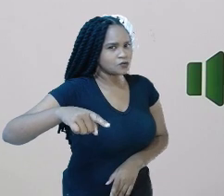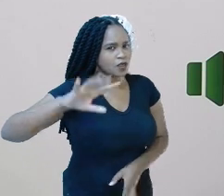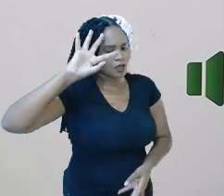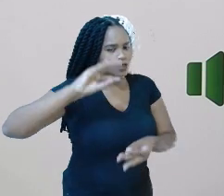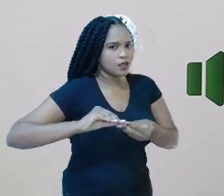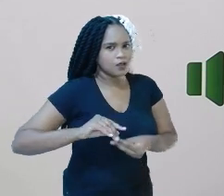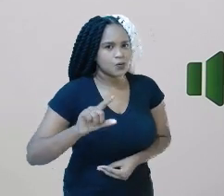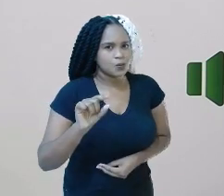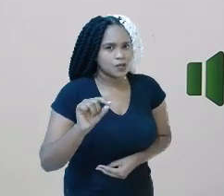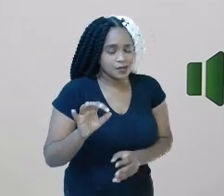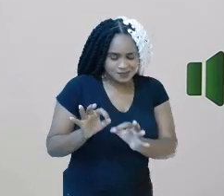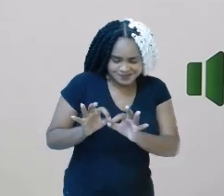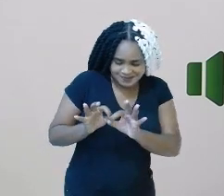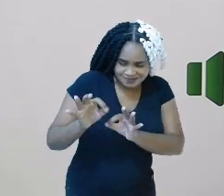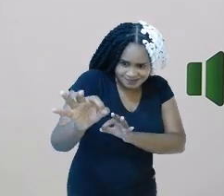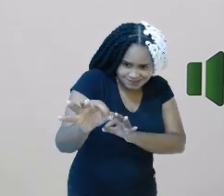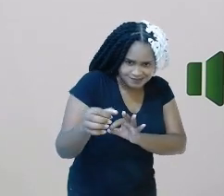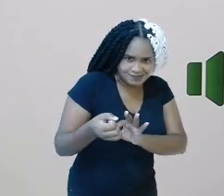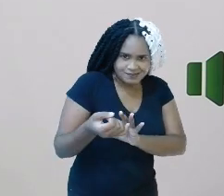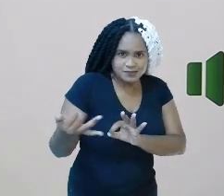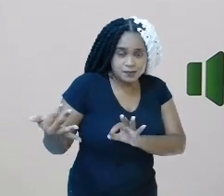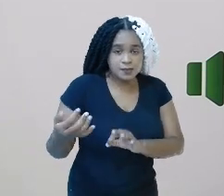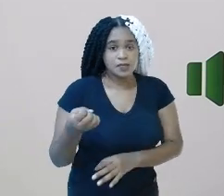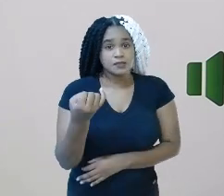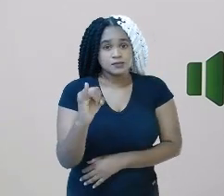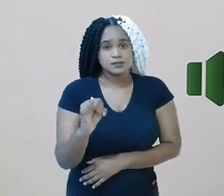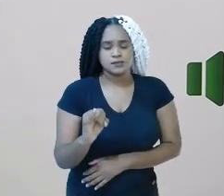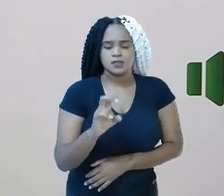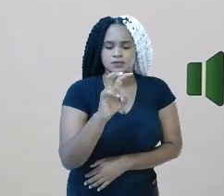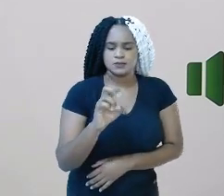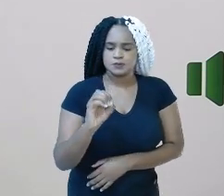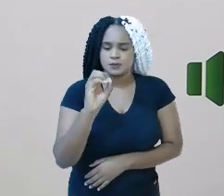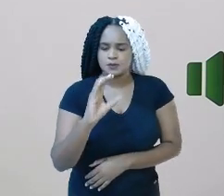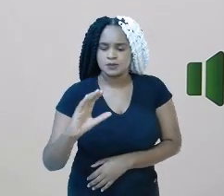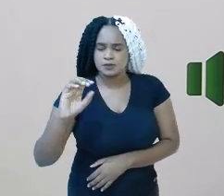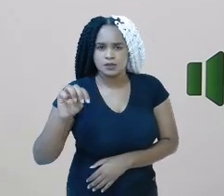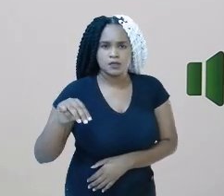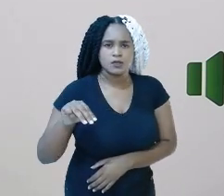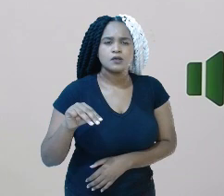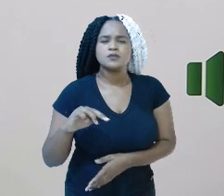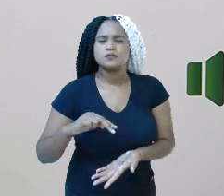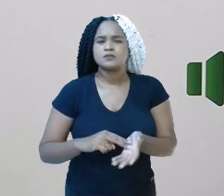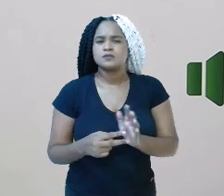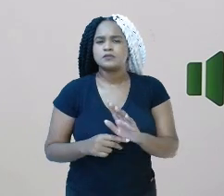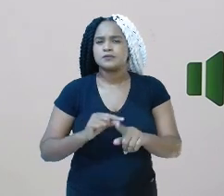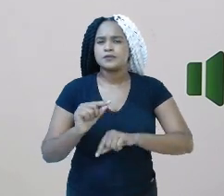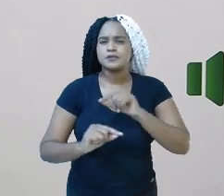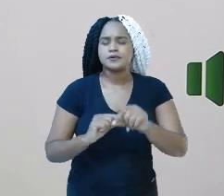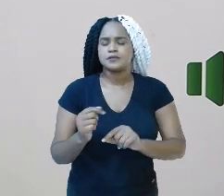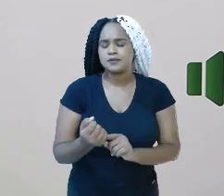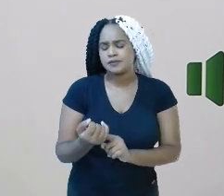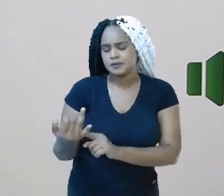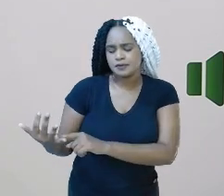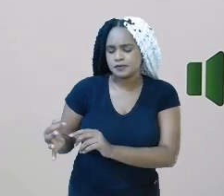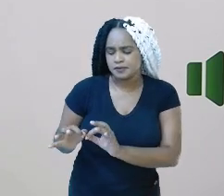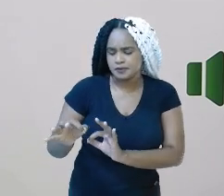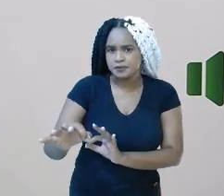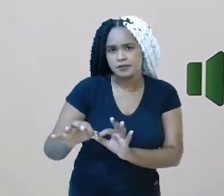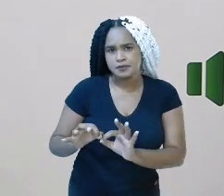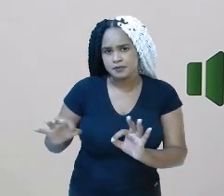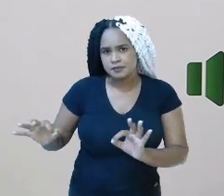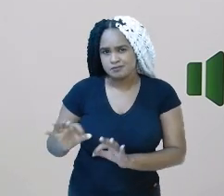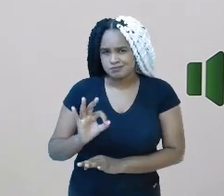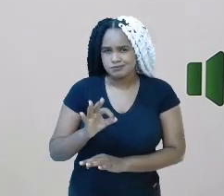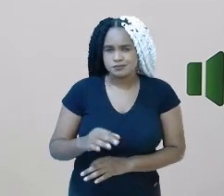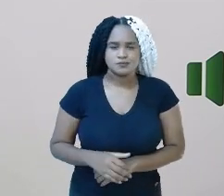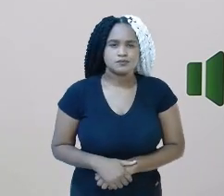cabeça? Comprimento, né? Se eu digo 50 centímetros é porque eu estou falando do tamanho de alguma coisa, não